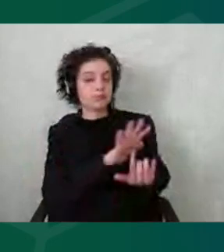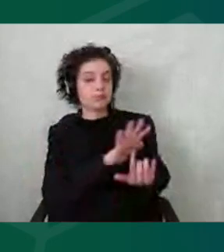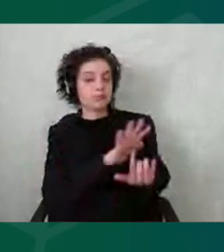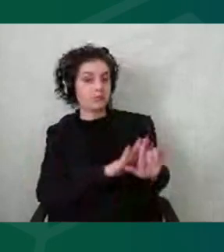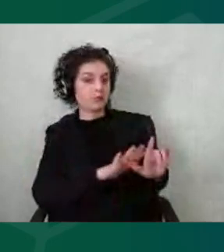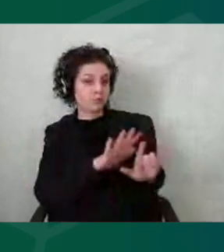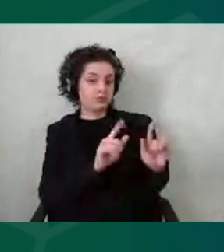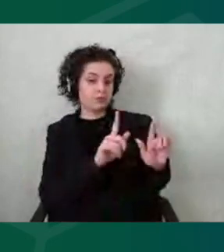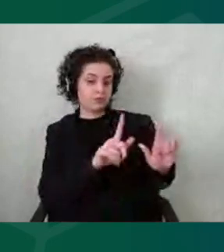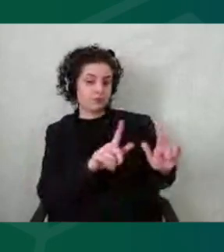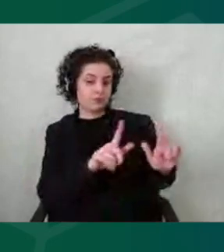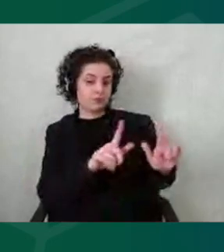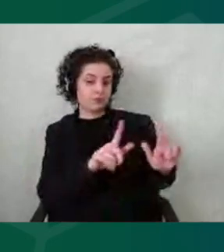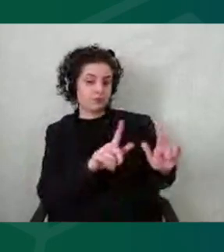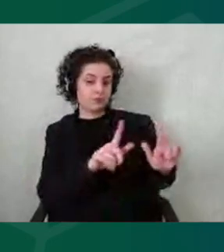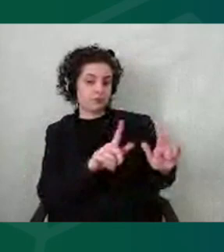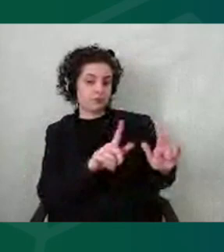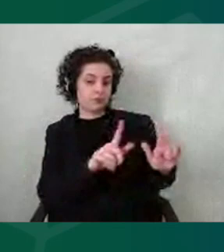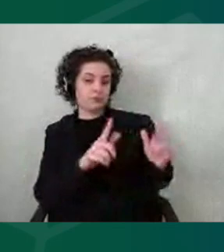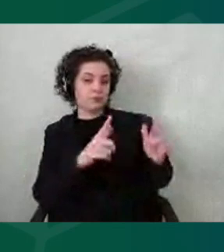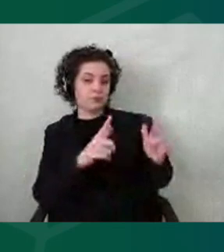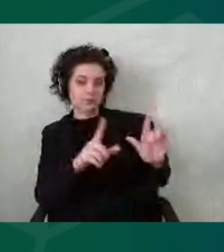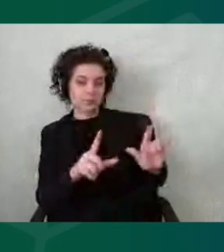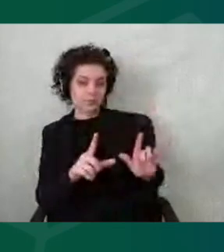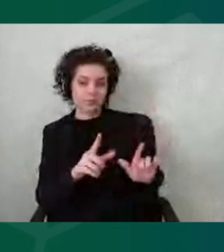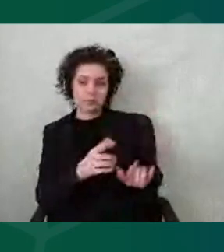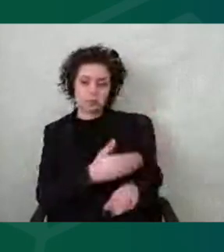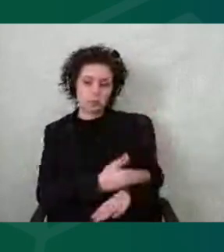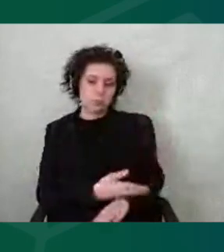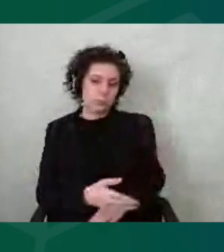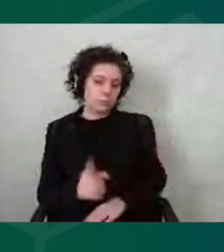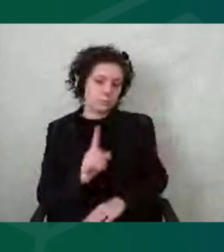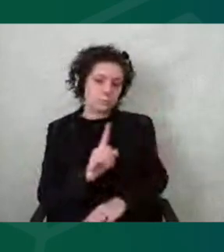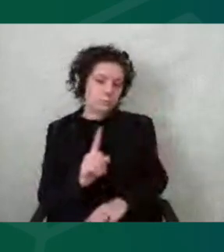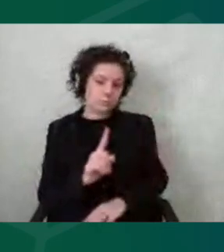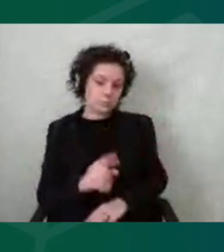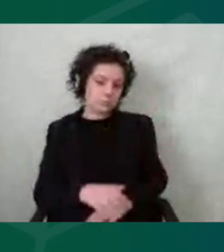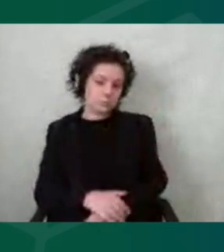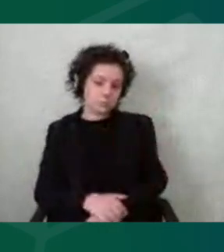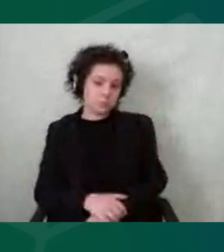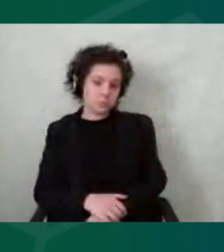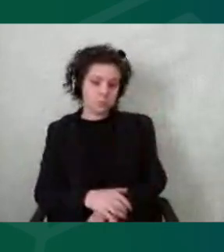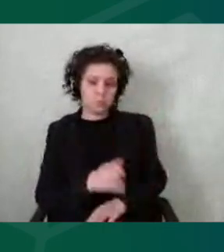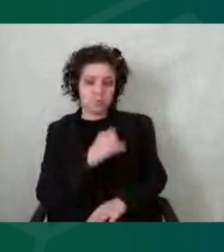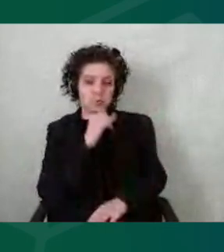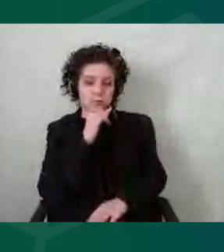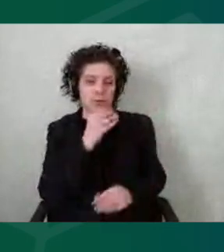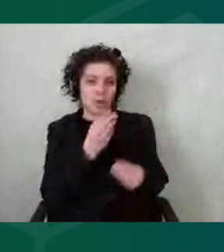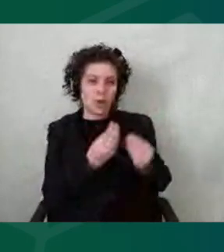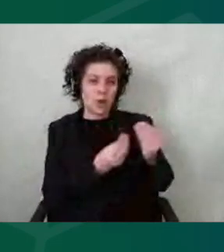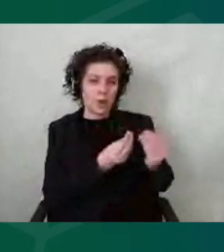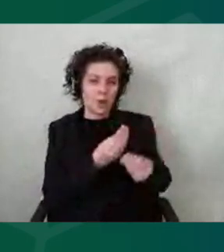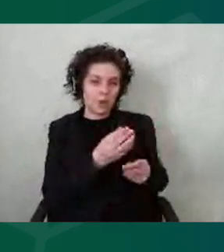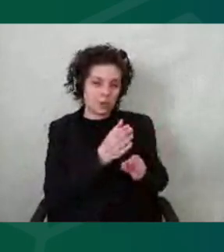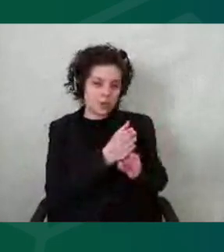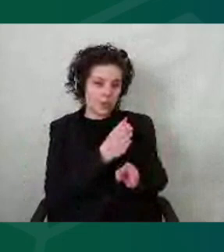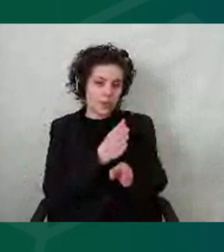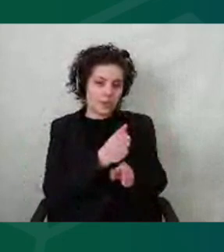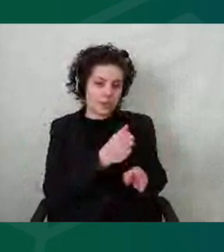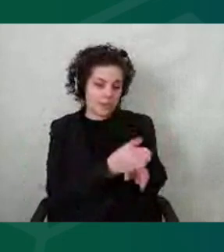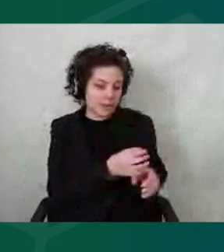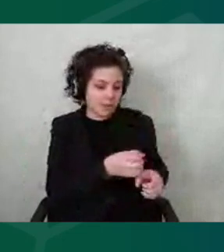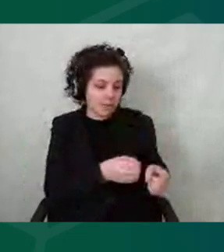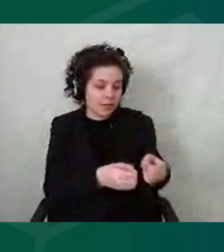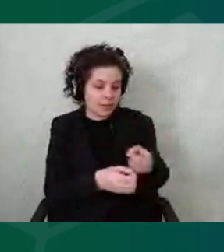que nós temos, para quem não está familiarizado. Então, para medir essas subpopulações de linfócitos T,